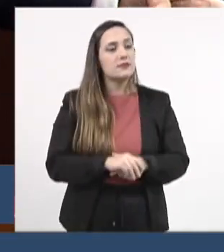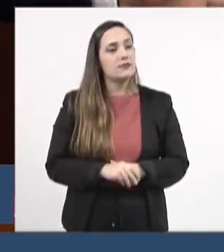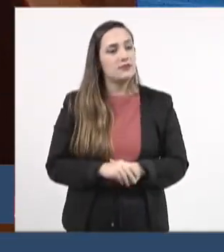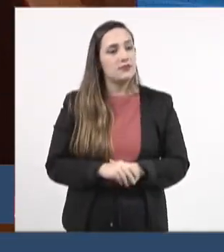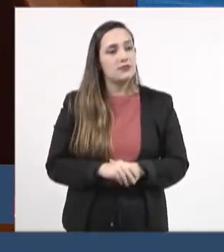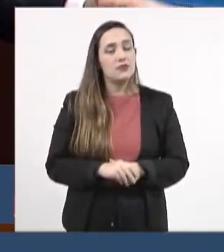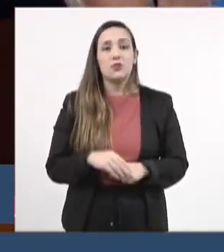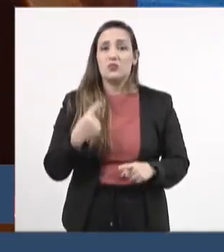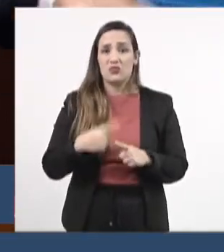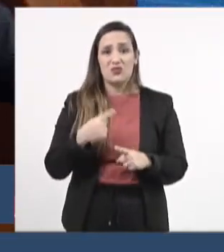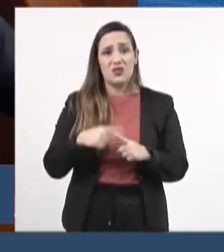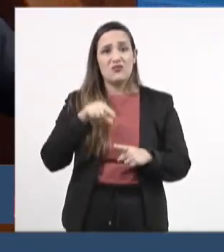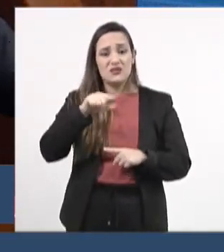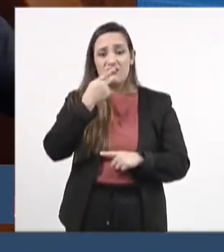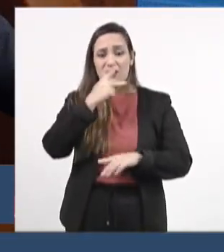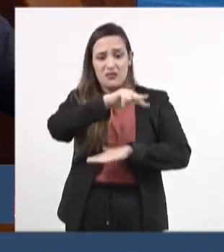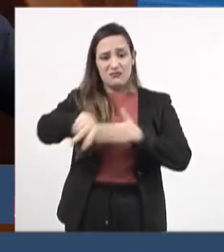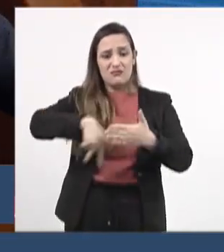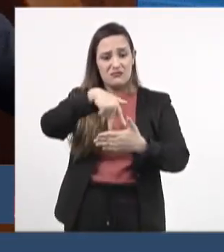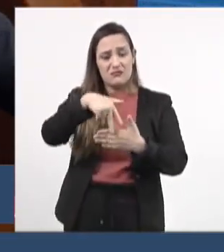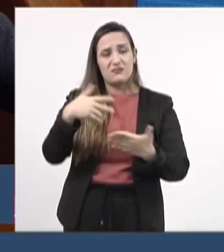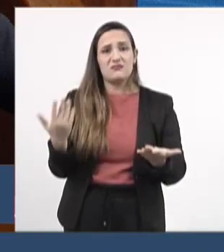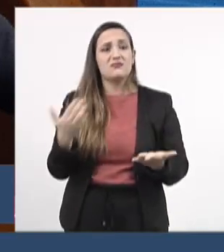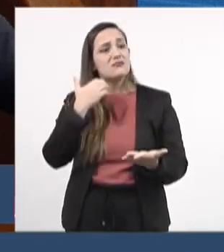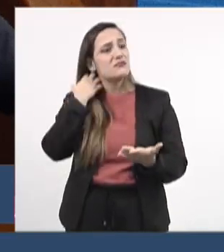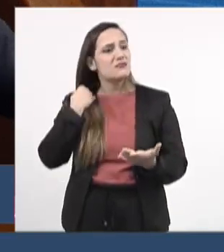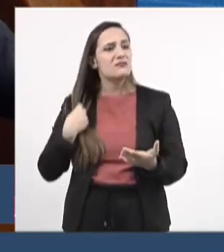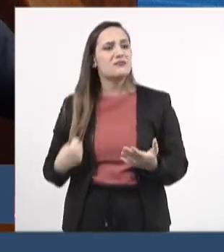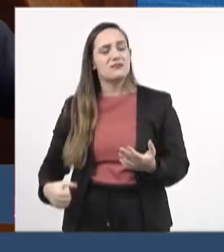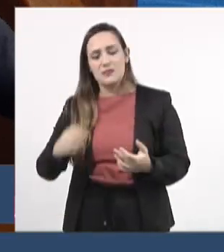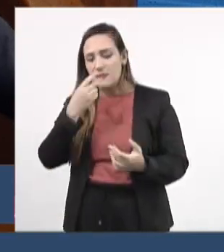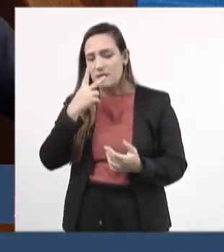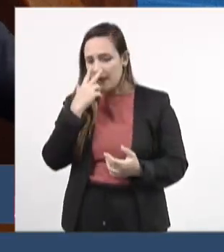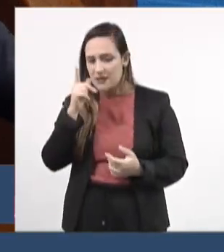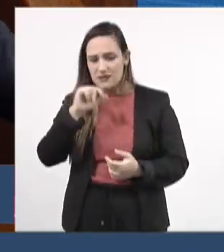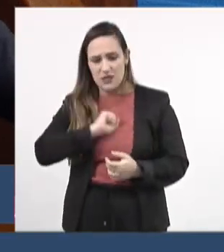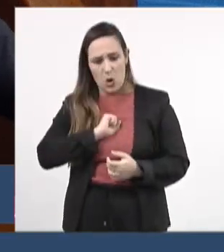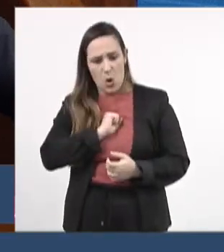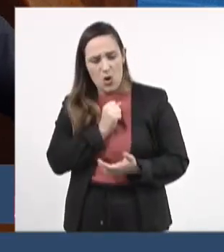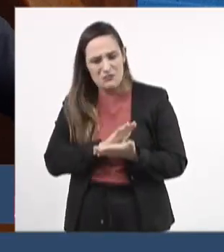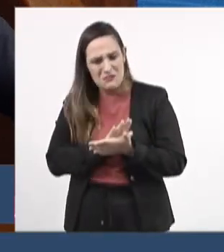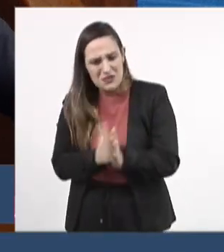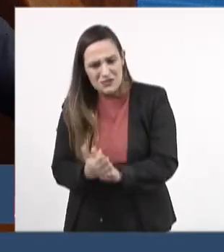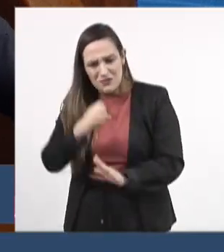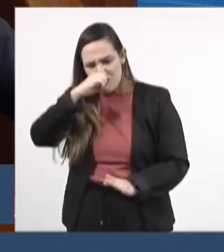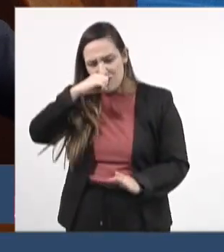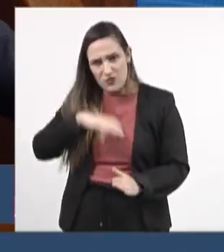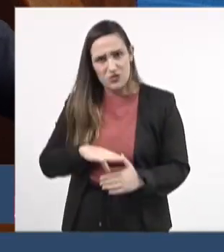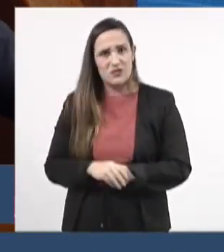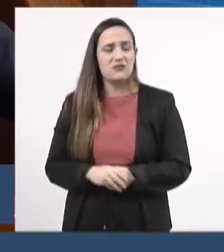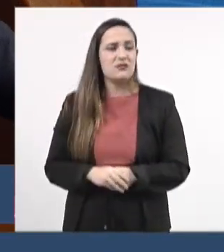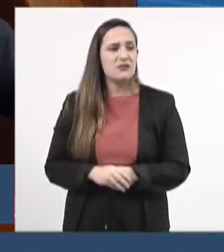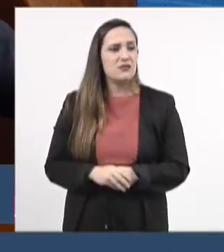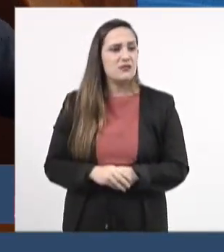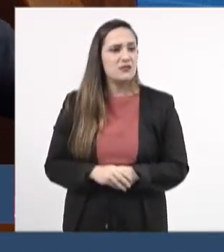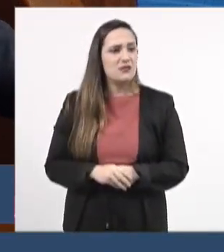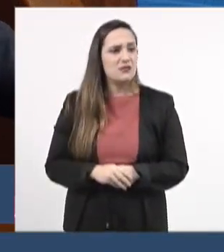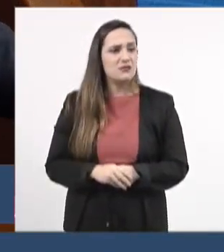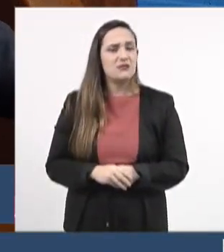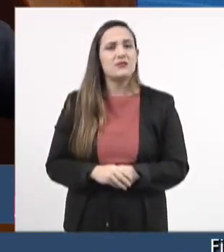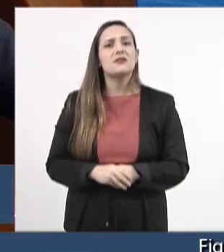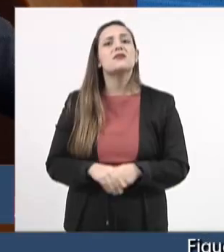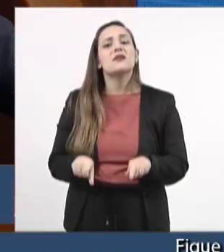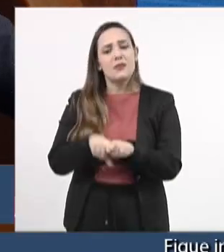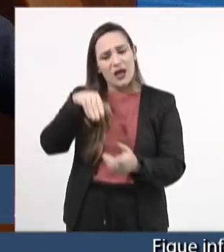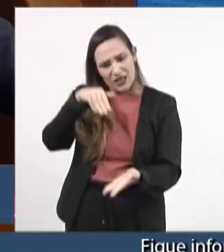esse discurso pode gerar um discurso de ódio, discriminação, de violência e até de